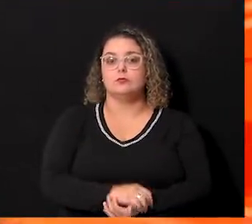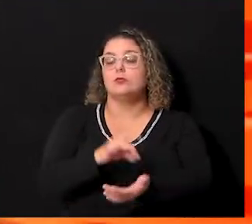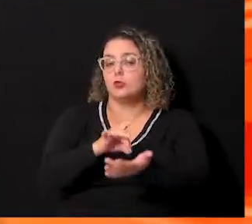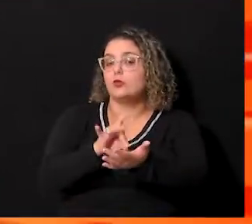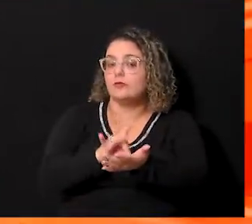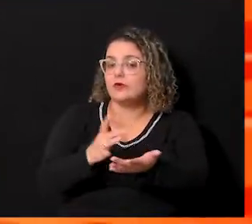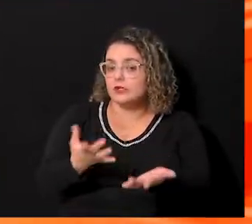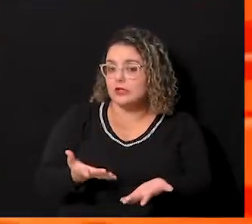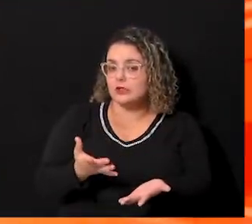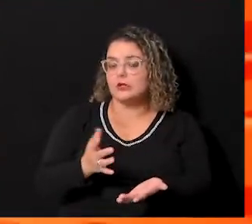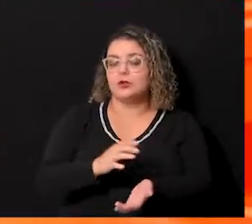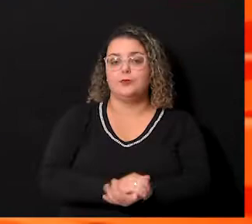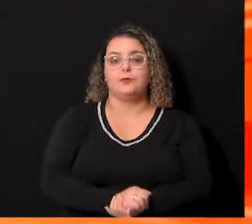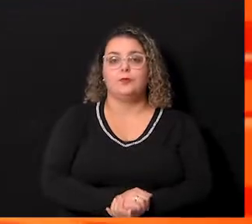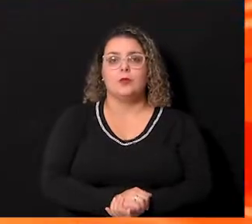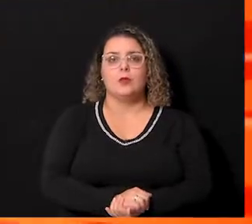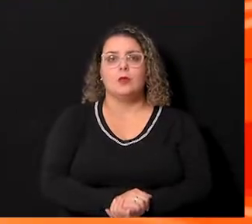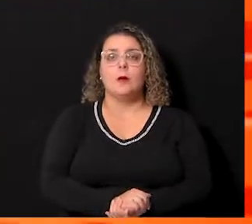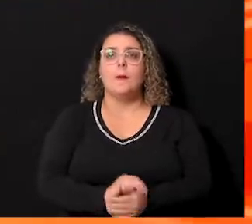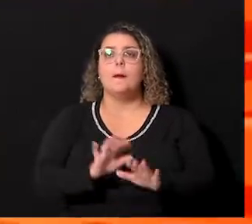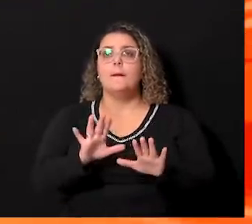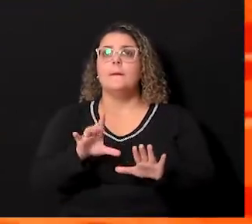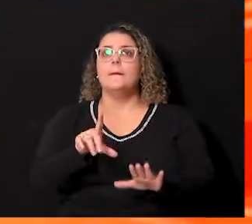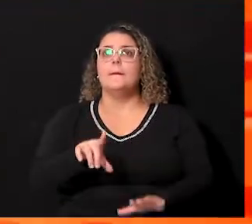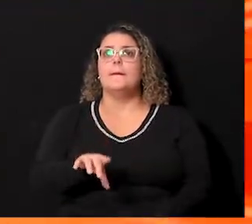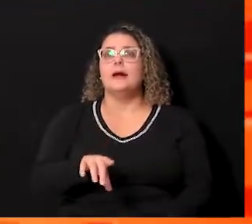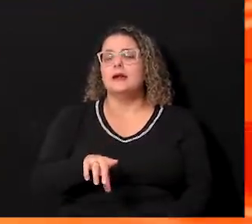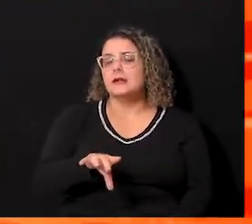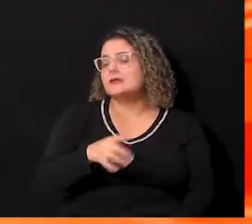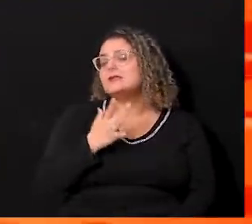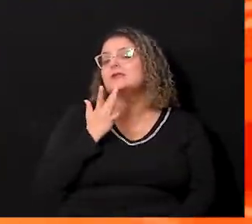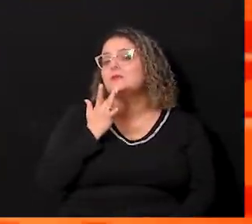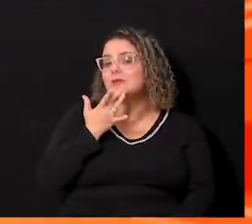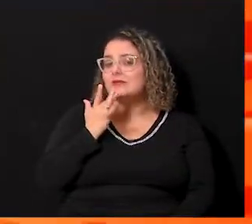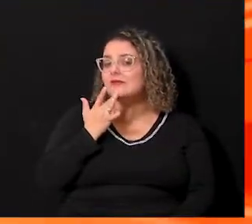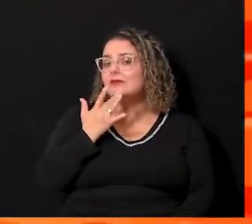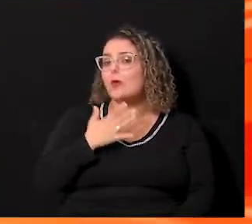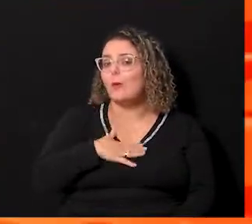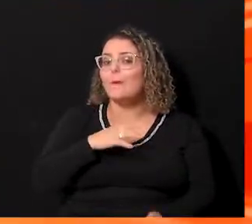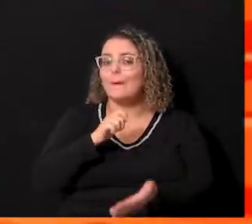uma editora verdadeira, tá? Só que depois eu preferi